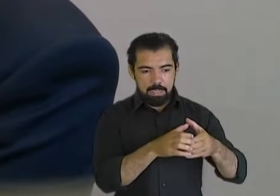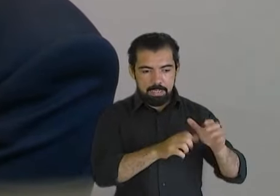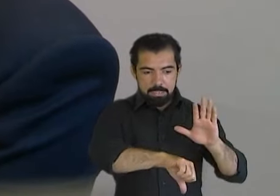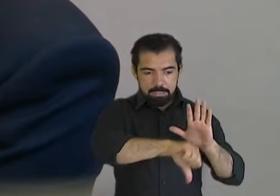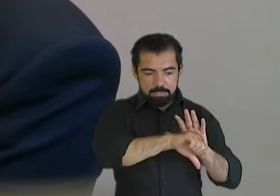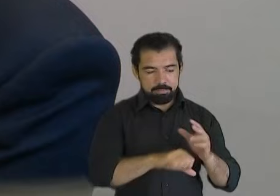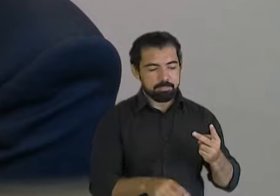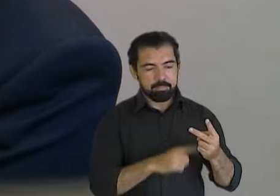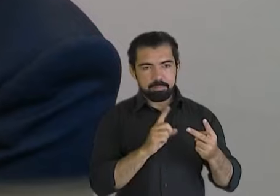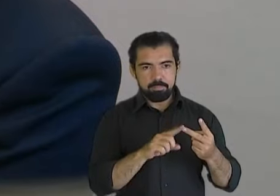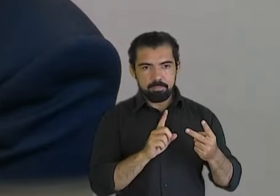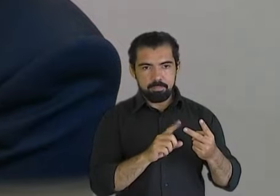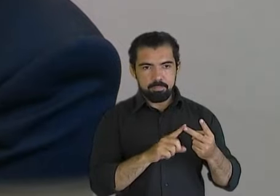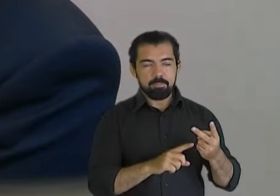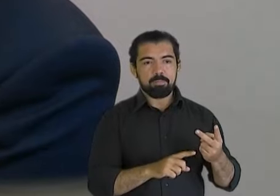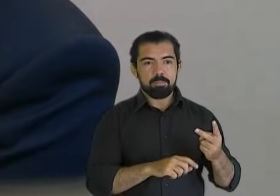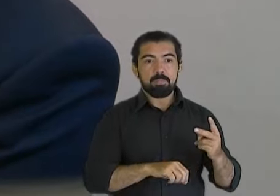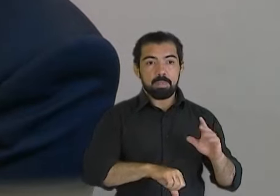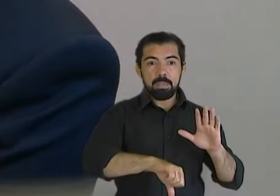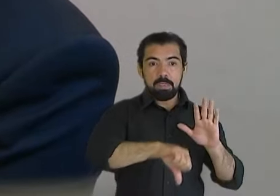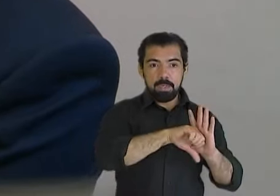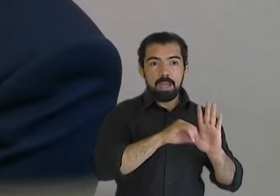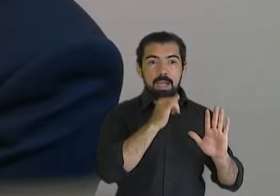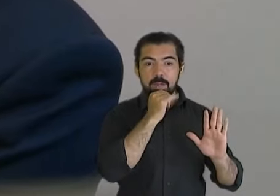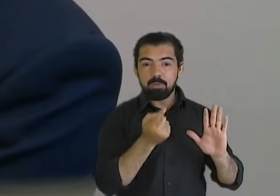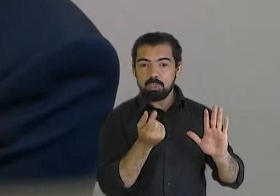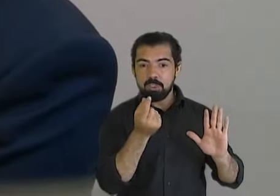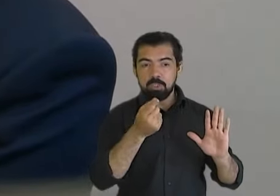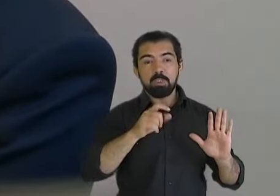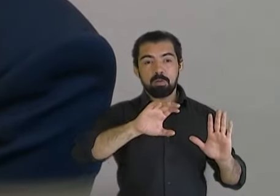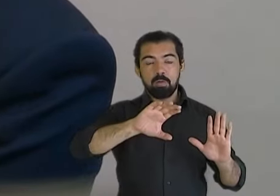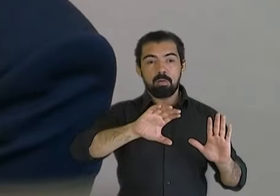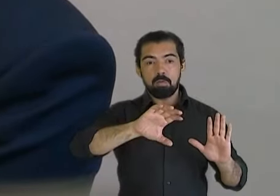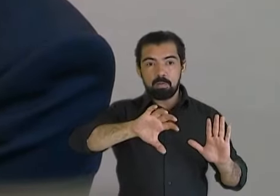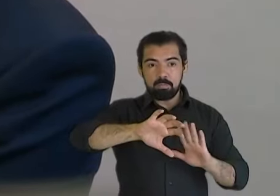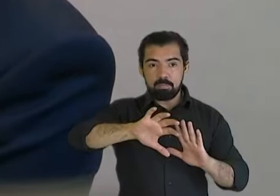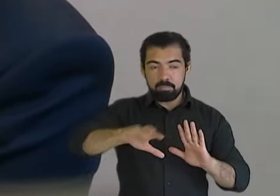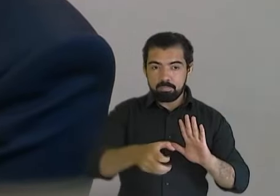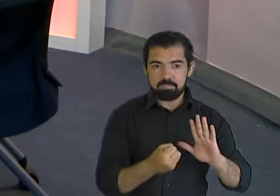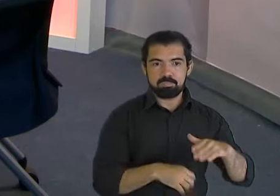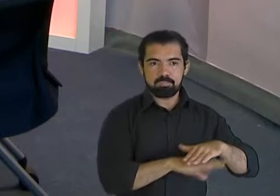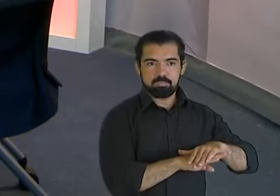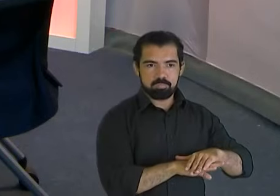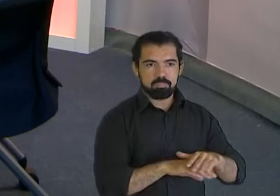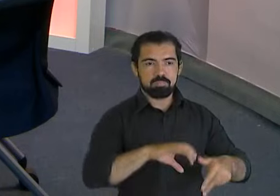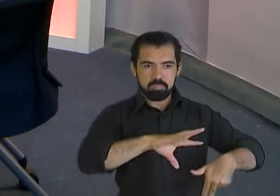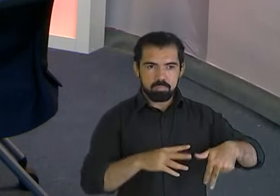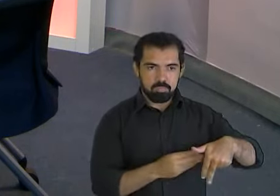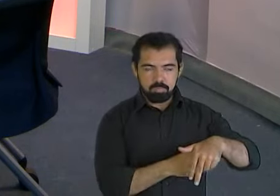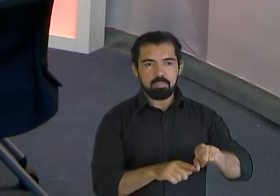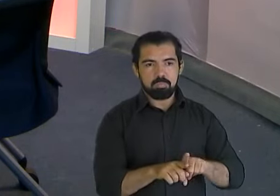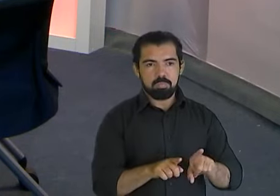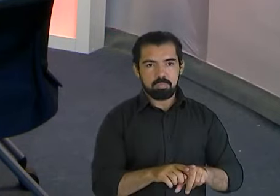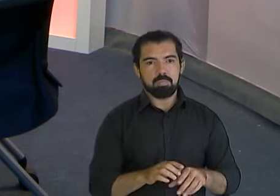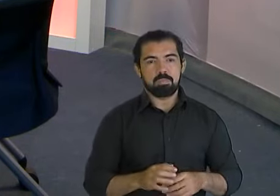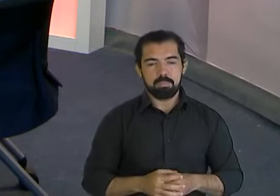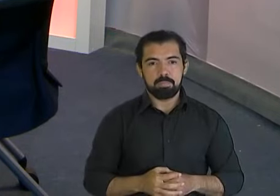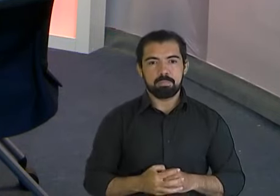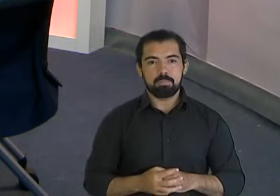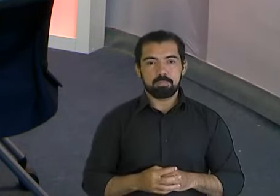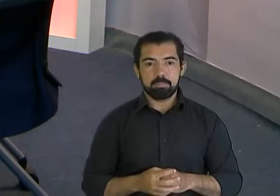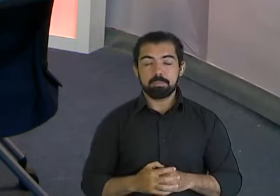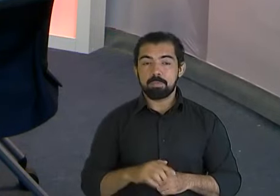aos crimes contra a ordem tributária... A justiça vai pelas bordas, exatamente, né? Assim, como o Al Capone, que não foi preso pelos crimes, mas perfeito, pelo exatamente.